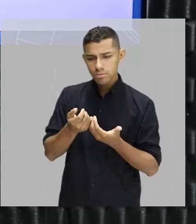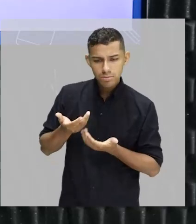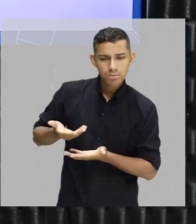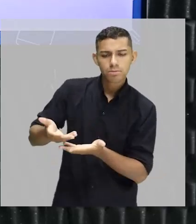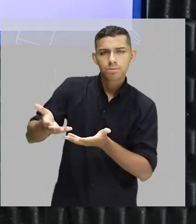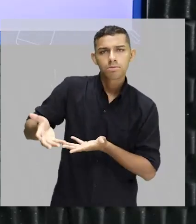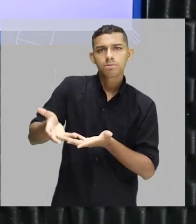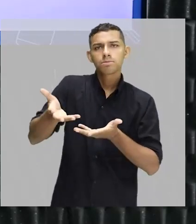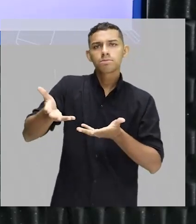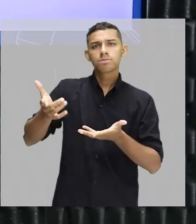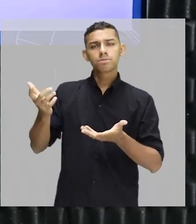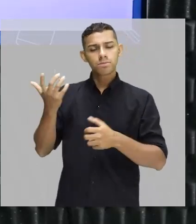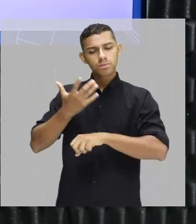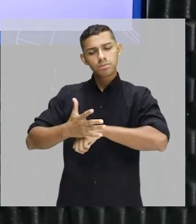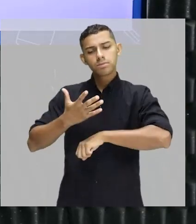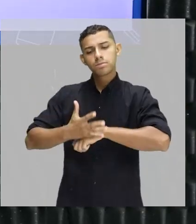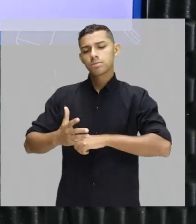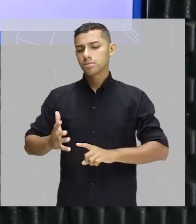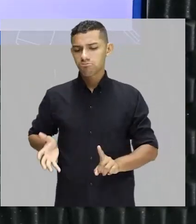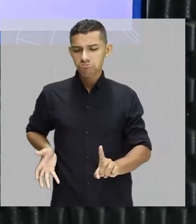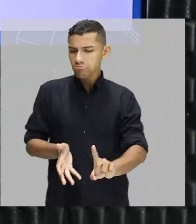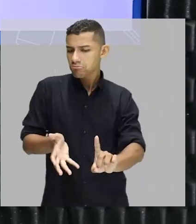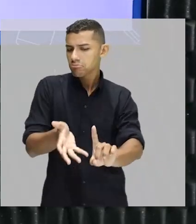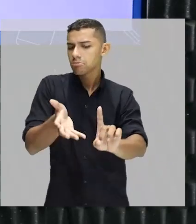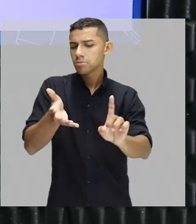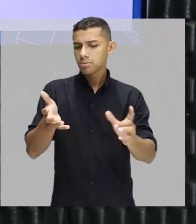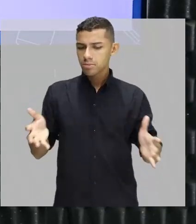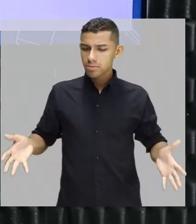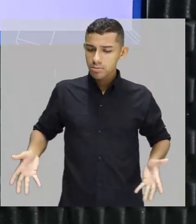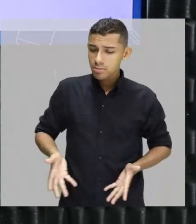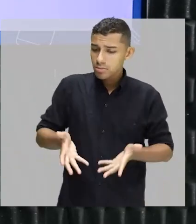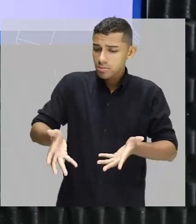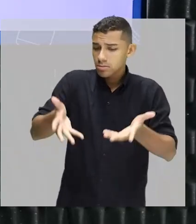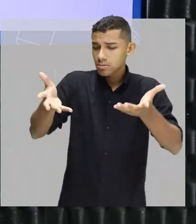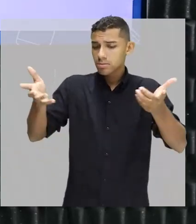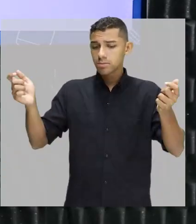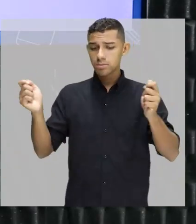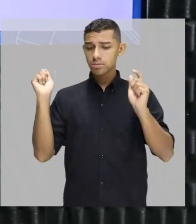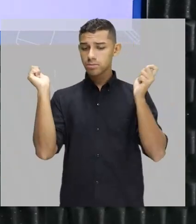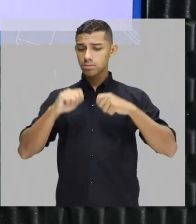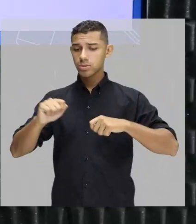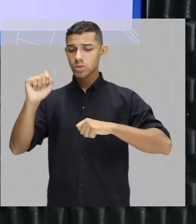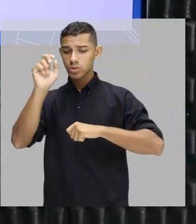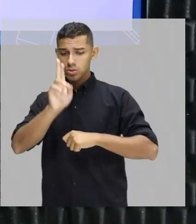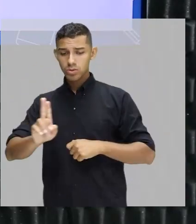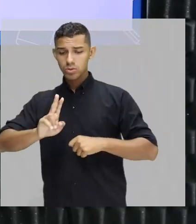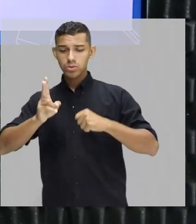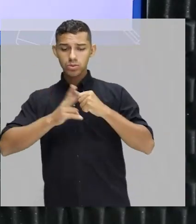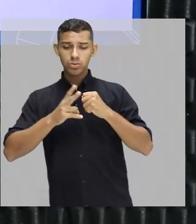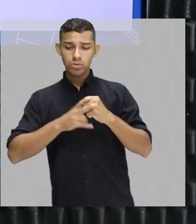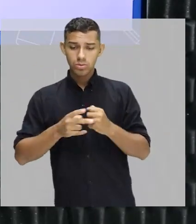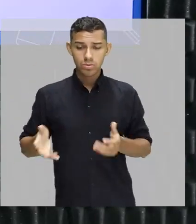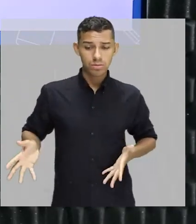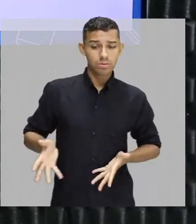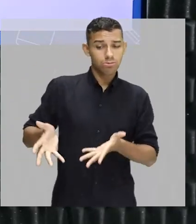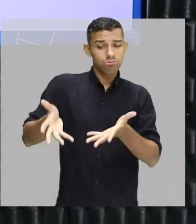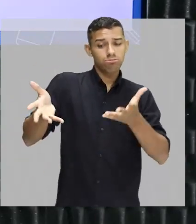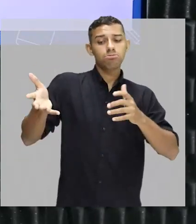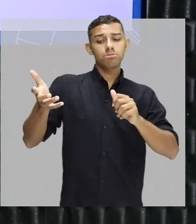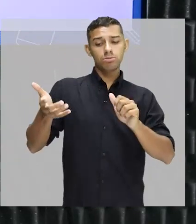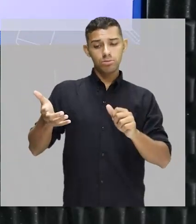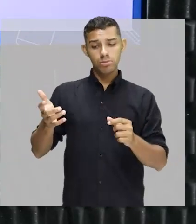ação do leitor. Os textos injuntivos se caracterizam por utilizar verbos no imperativo,